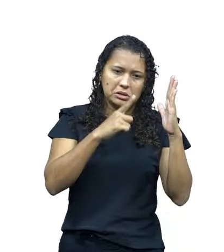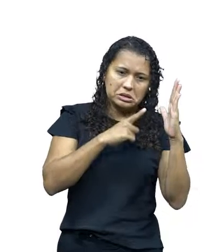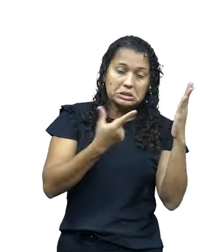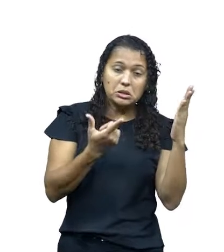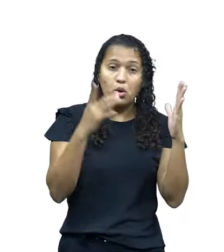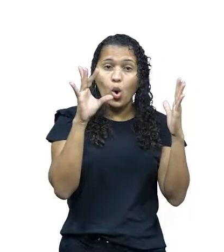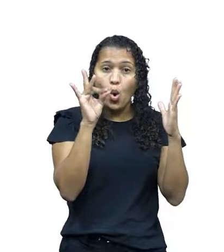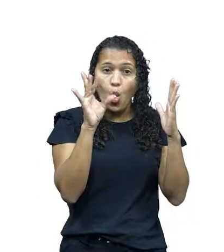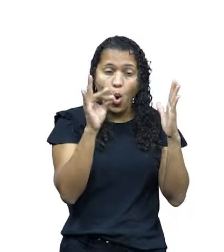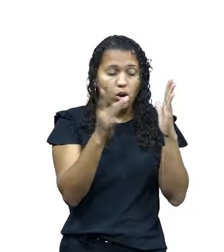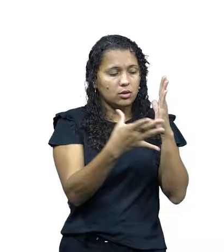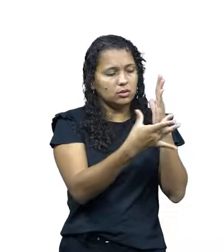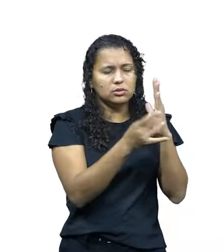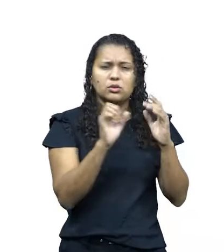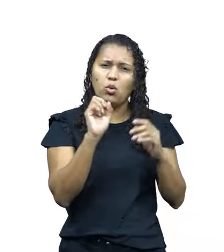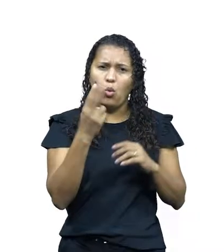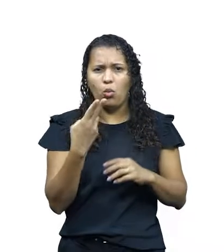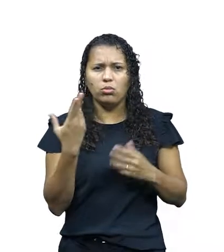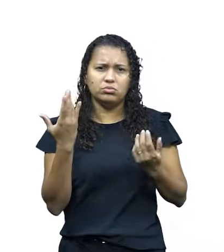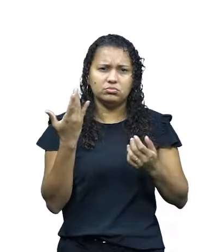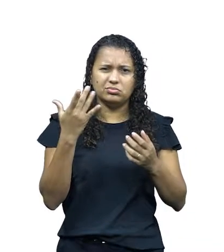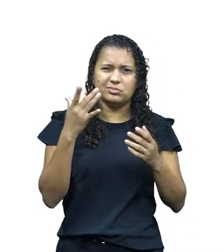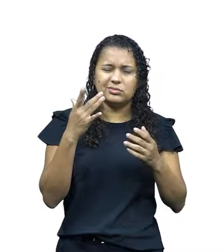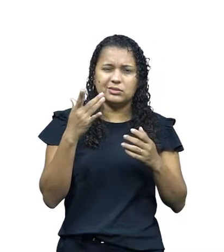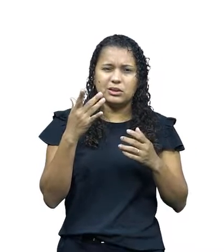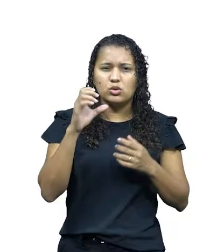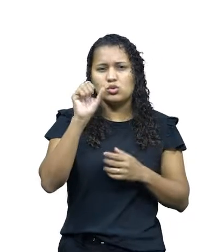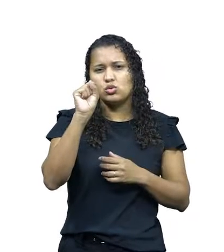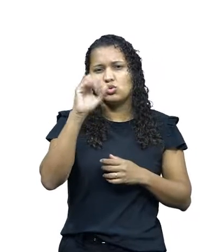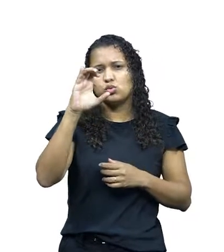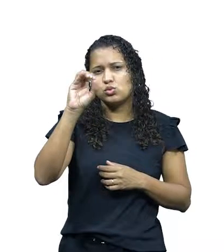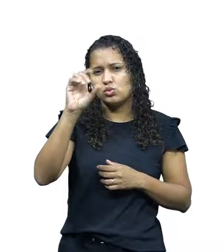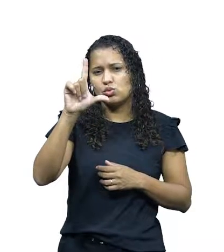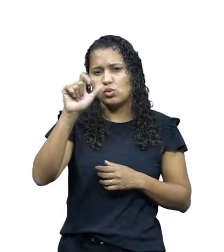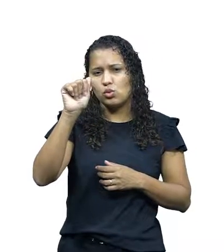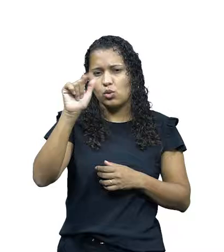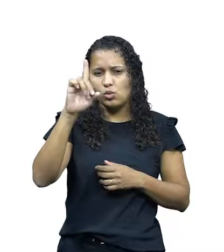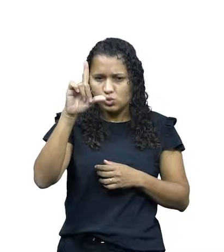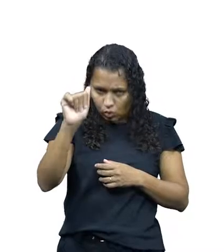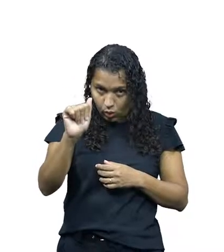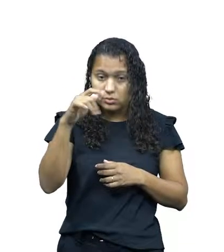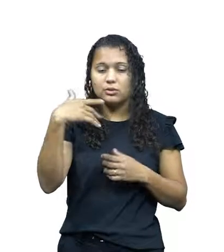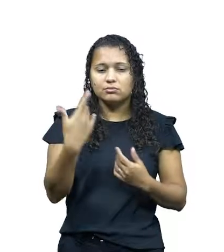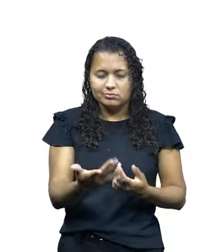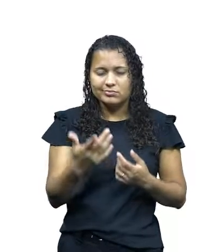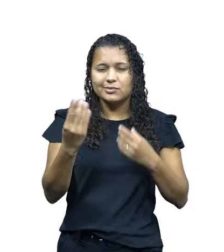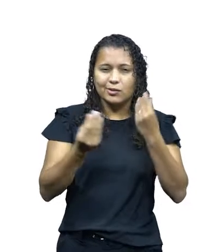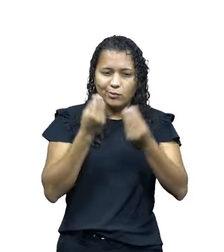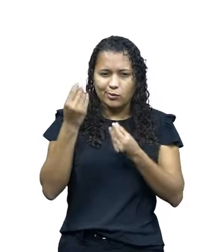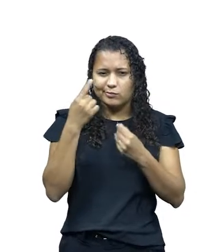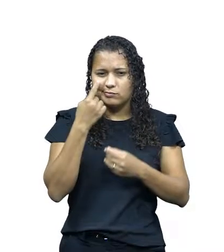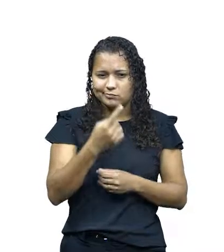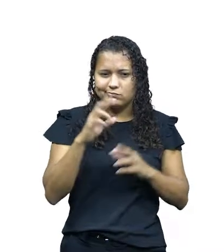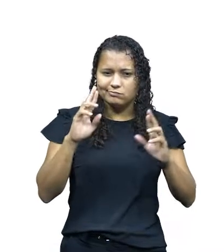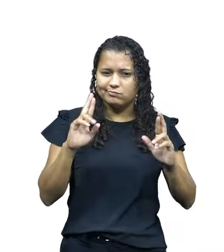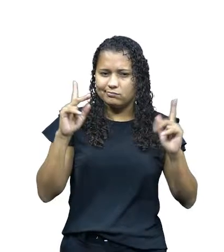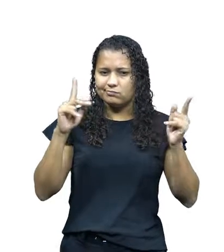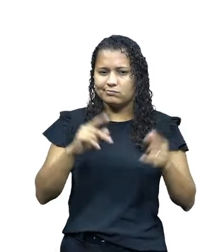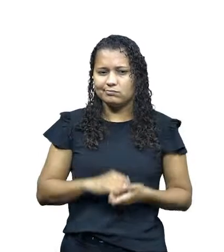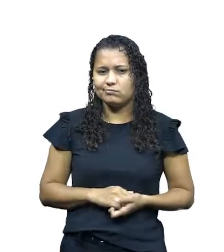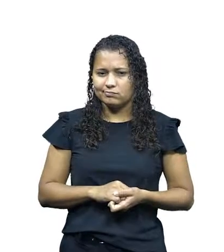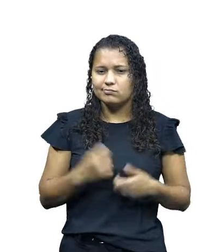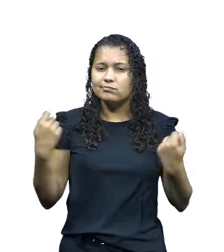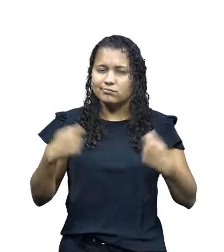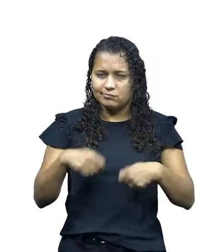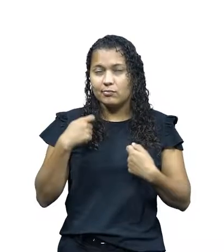metal, ocorreu uma soldagem, tá? Então, aqui a gente vai mostrar as direções das